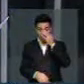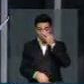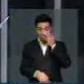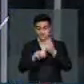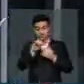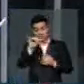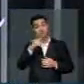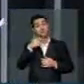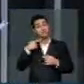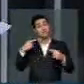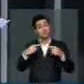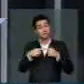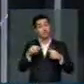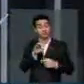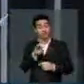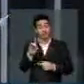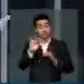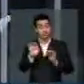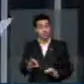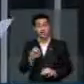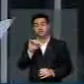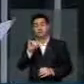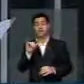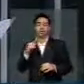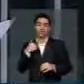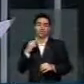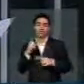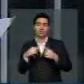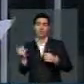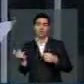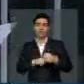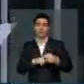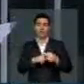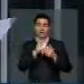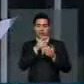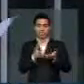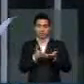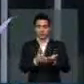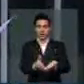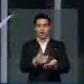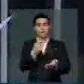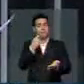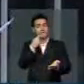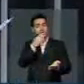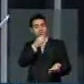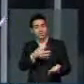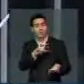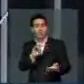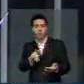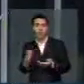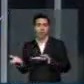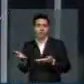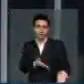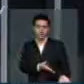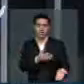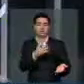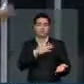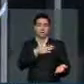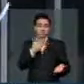se Deus quiser quando eu voltar do mar um peixe bom eu vou trazer meus